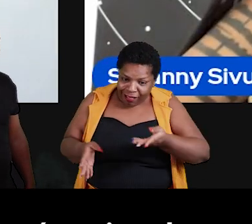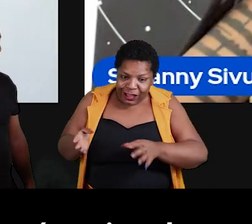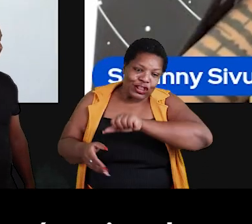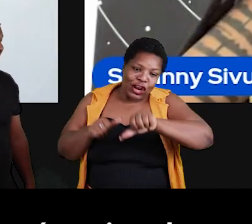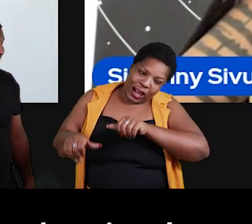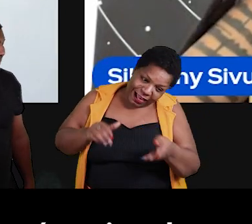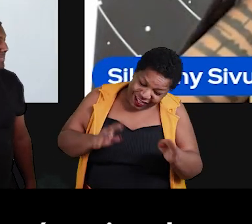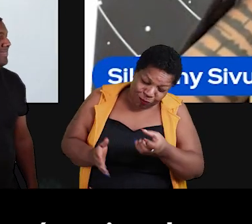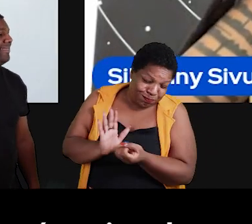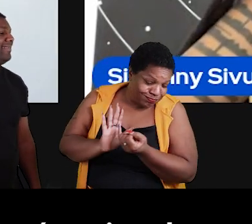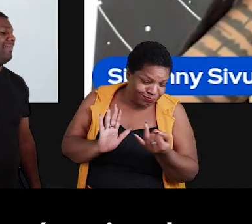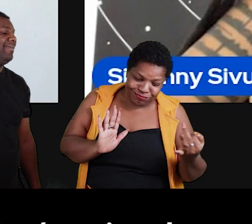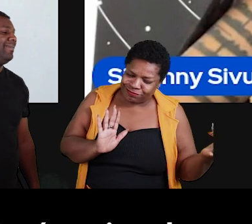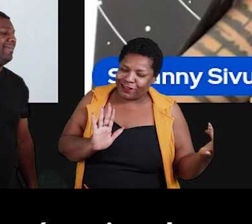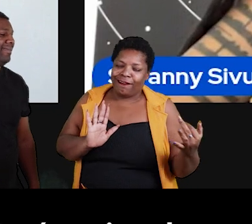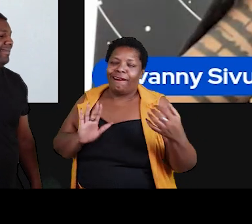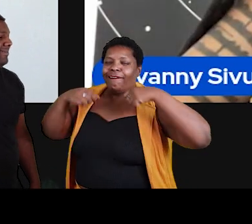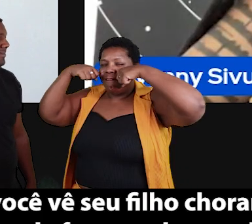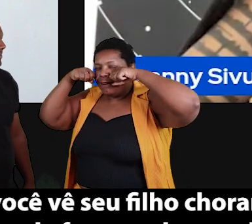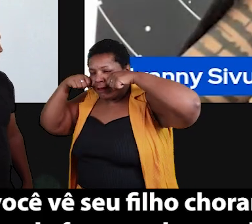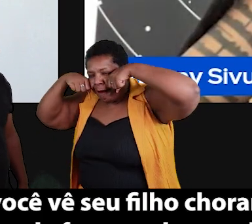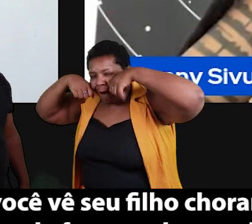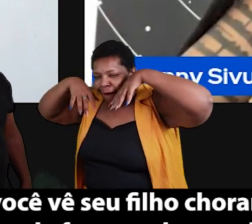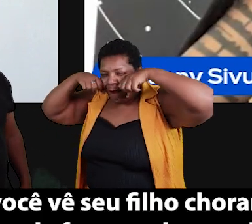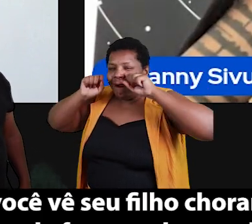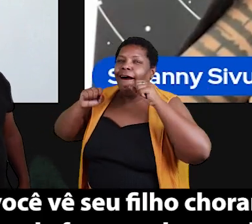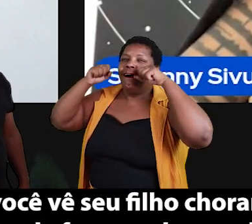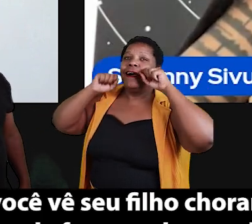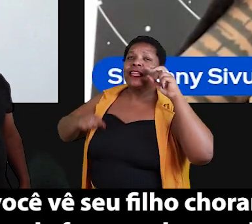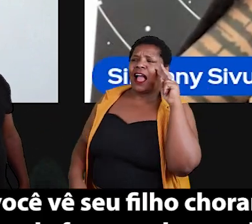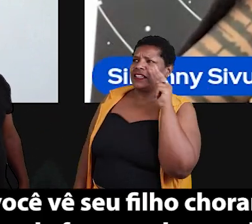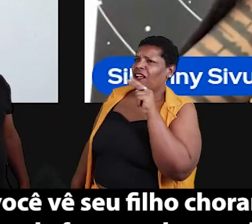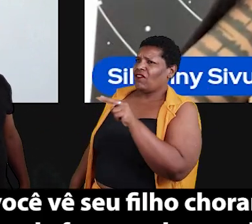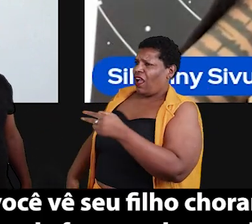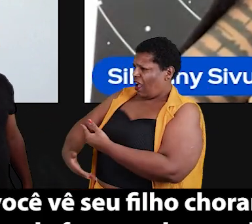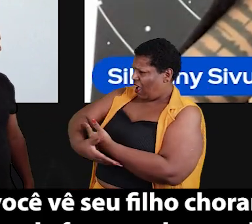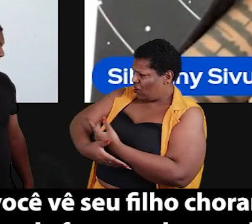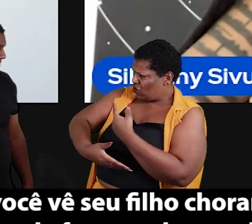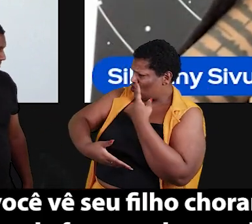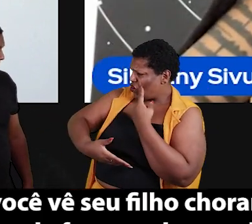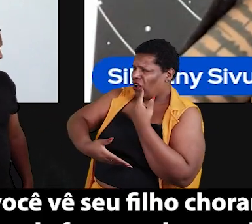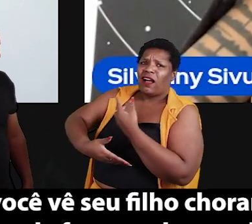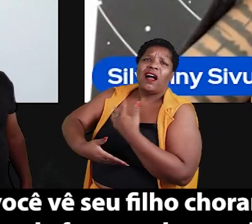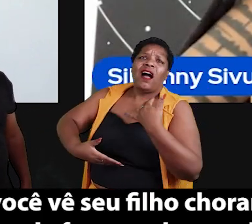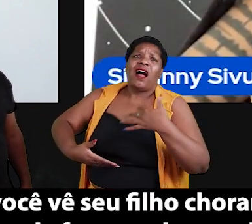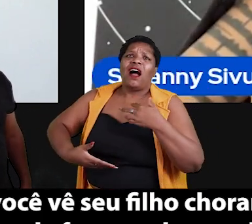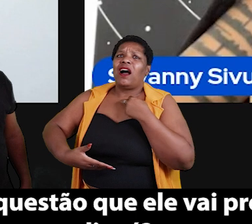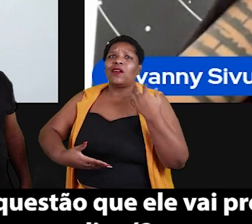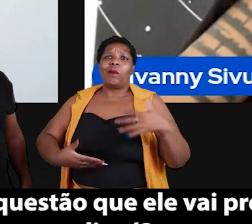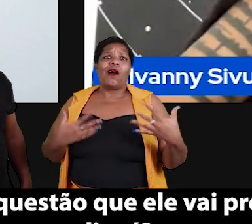são muitos choros, né? E aí quando você vê seu filho chorando e você não pode fazer